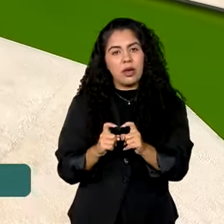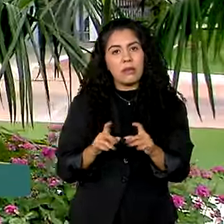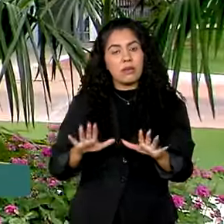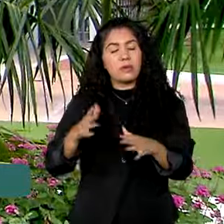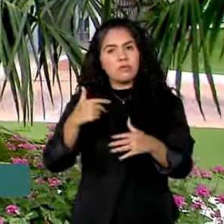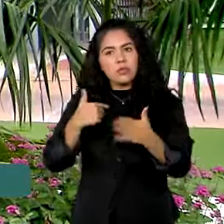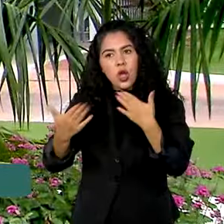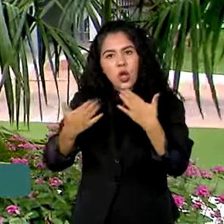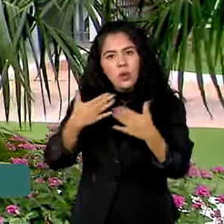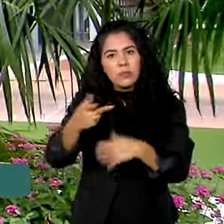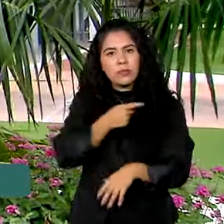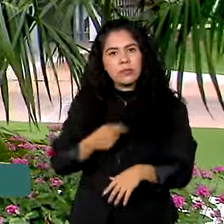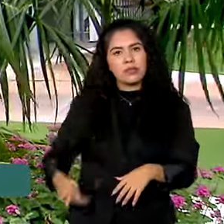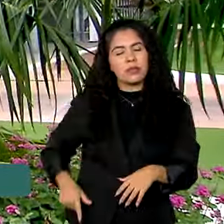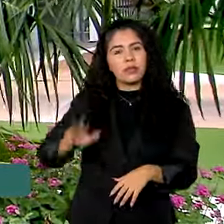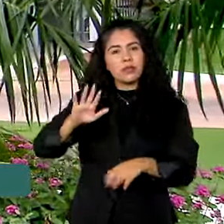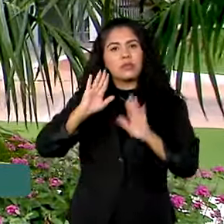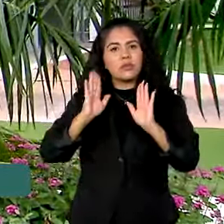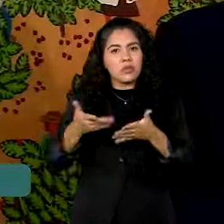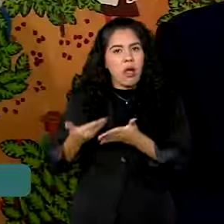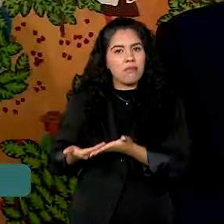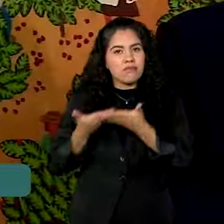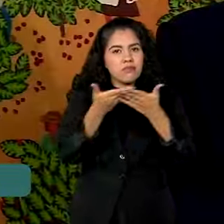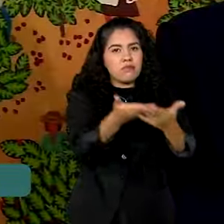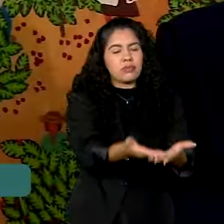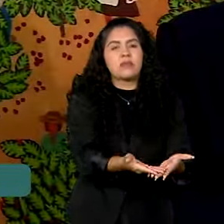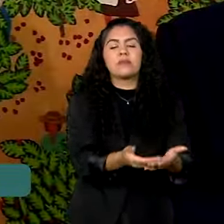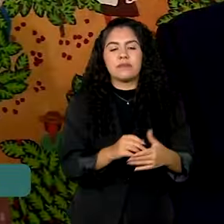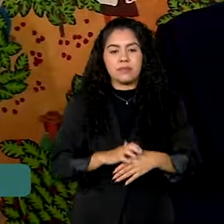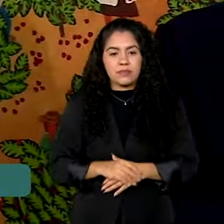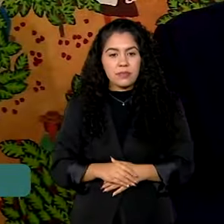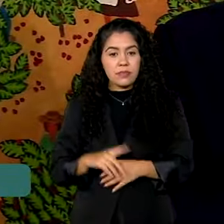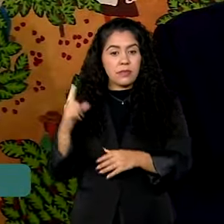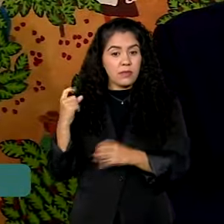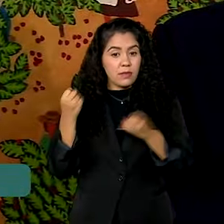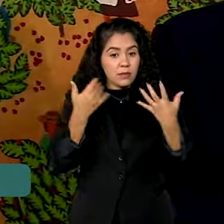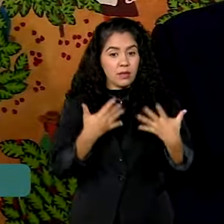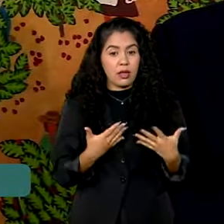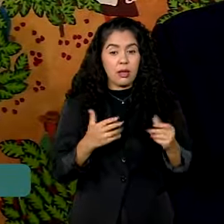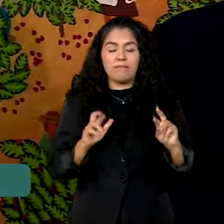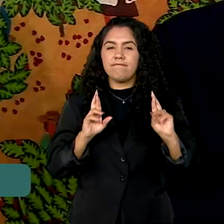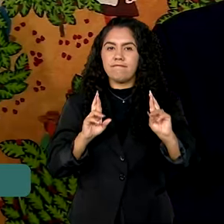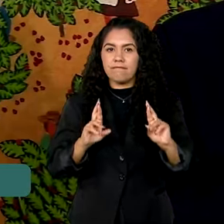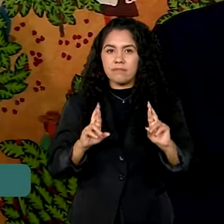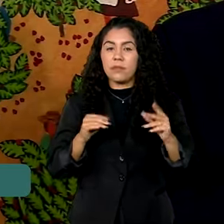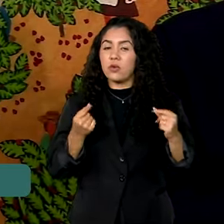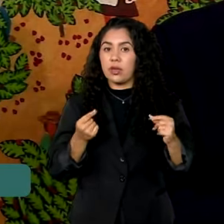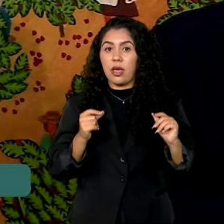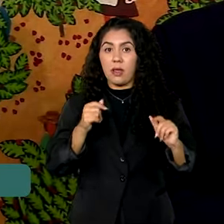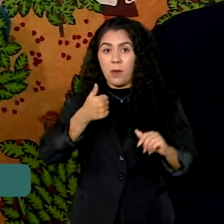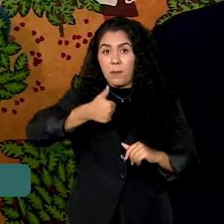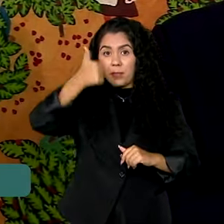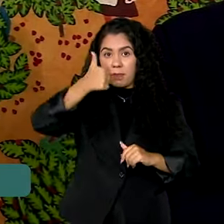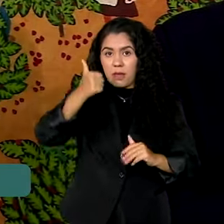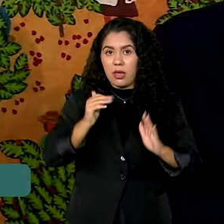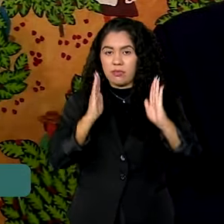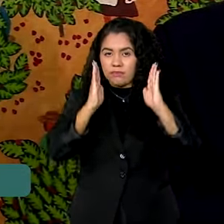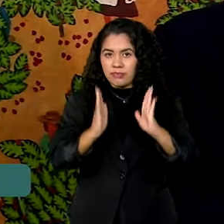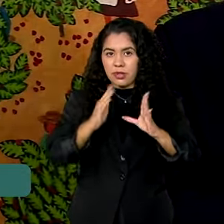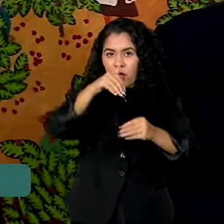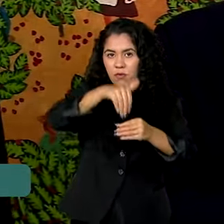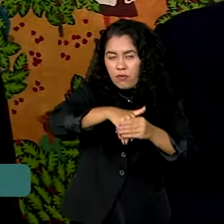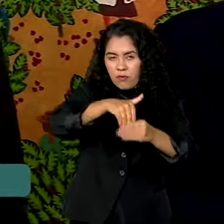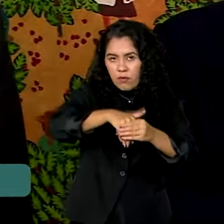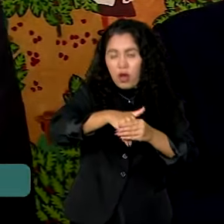presidente Lula no Palácio do Planalto. Expectativa agora que acabou o primeiro turno das eleições, retomada de